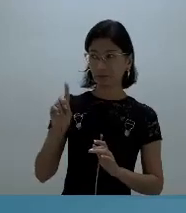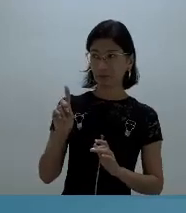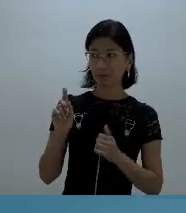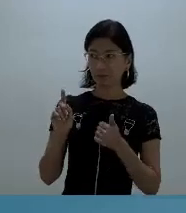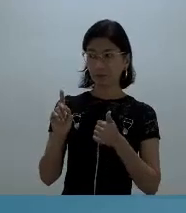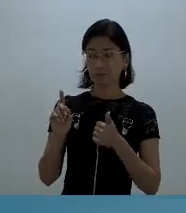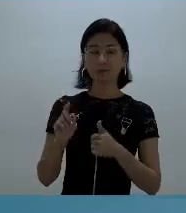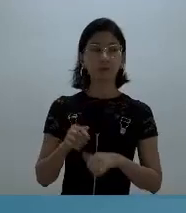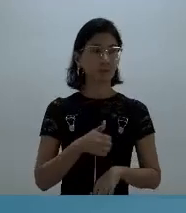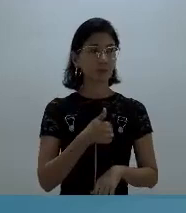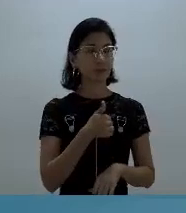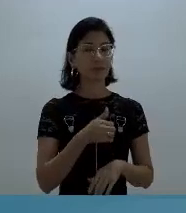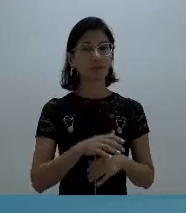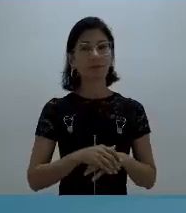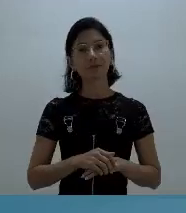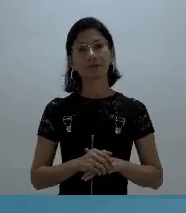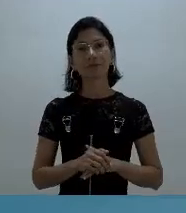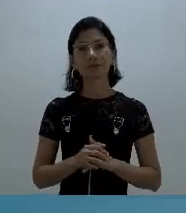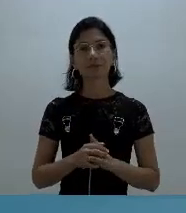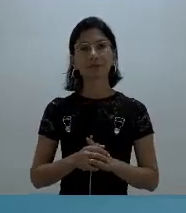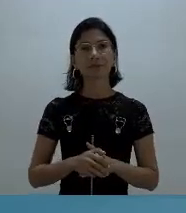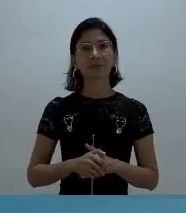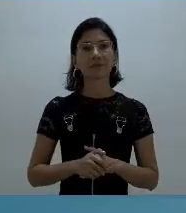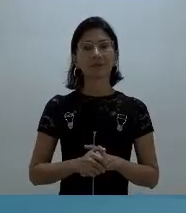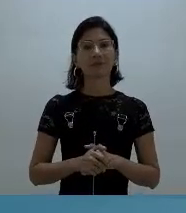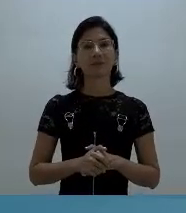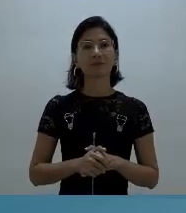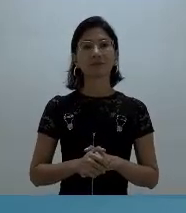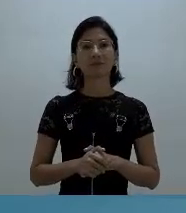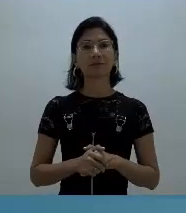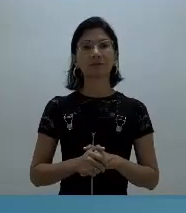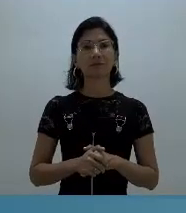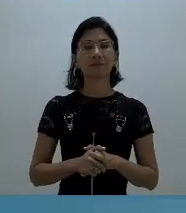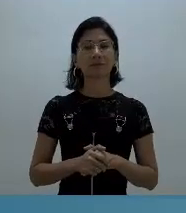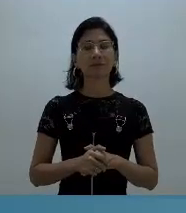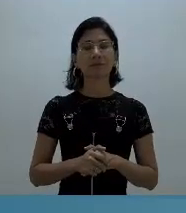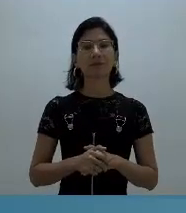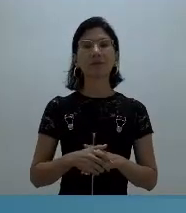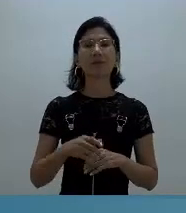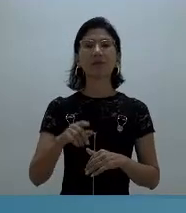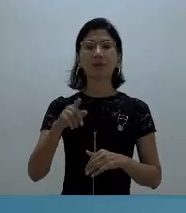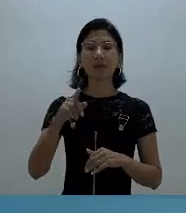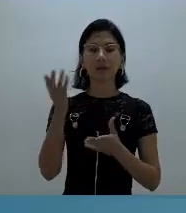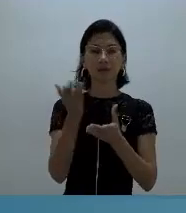assim: agravo interno em recurso especial, processo judicial eletrônico